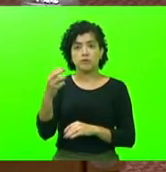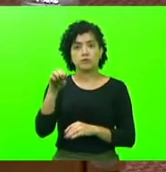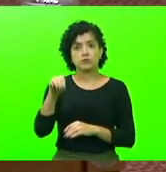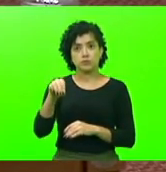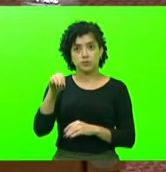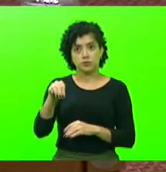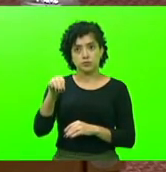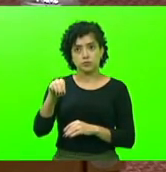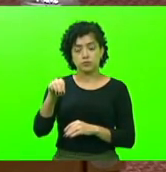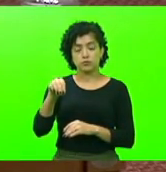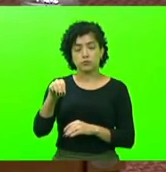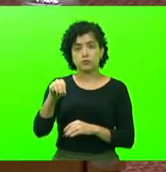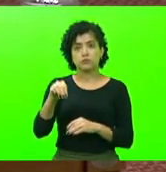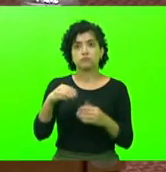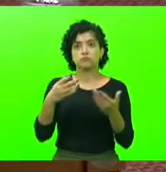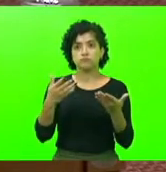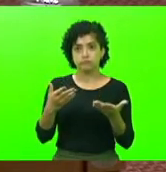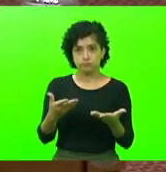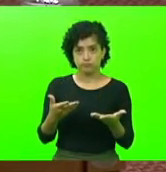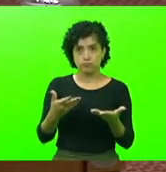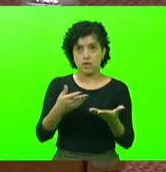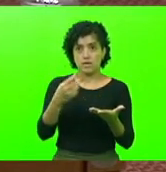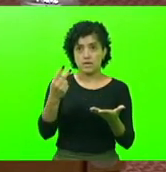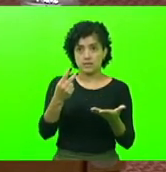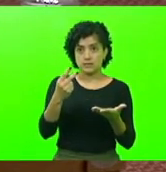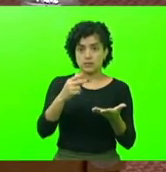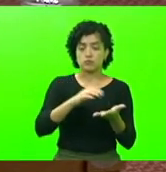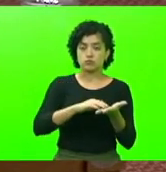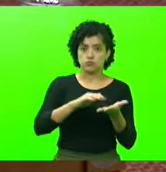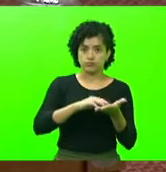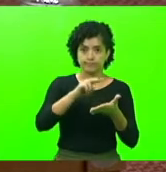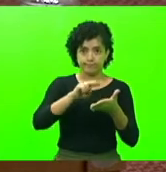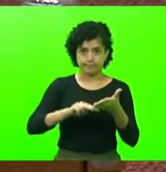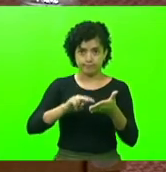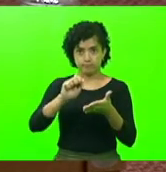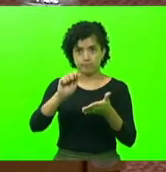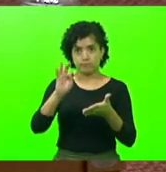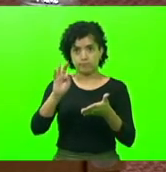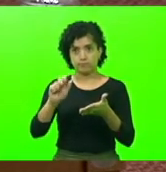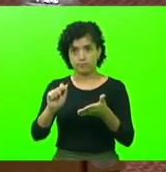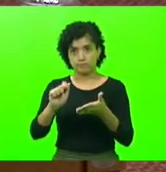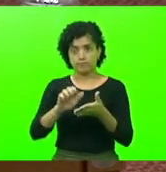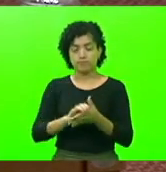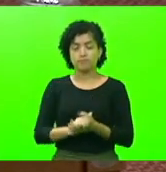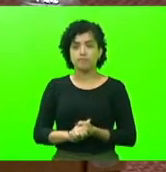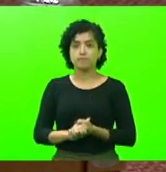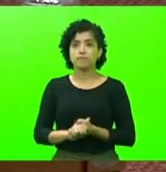16h44. Para constar, o segundo secretário lavrou a presente ata.